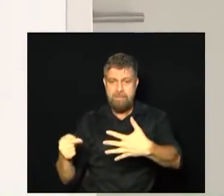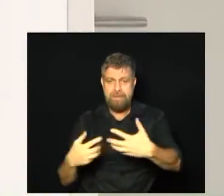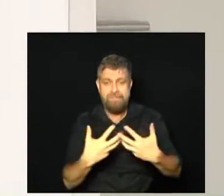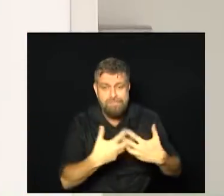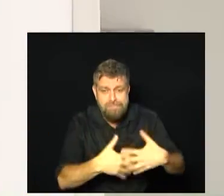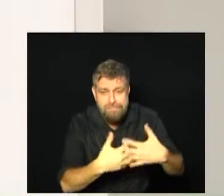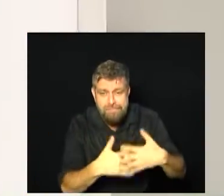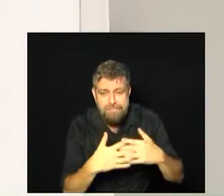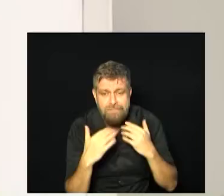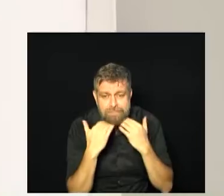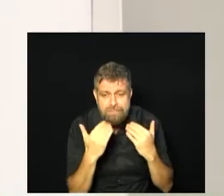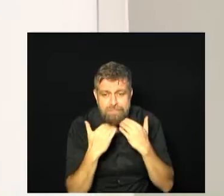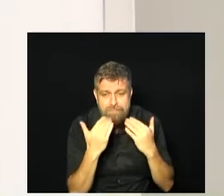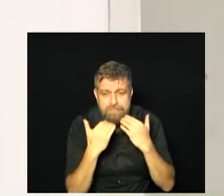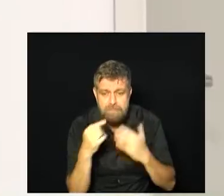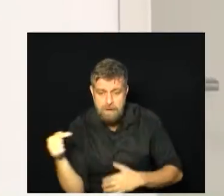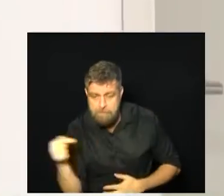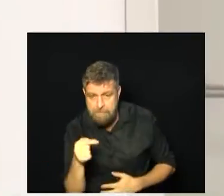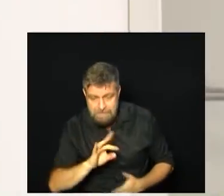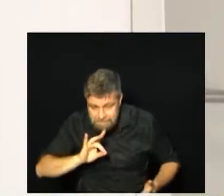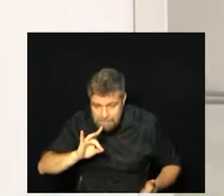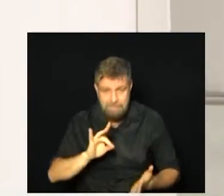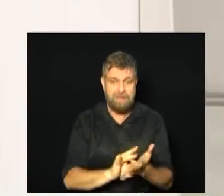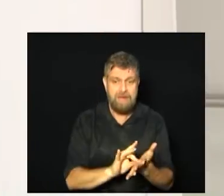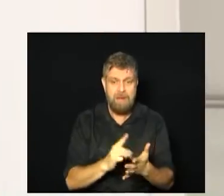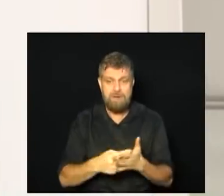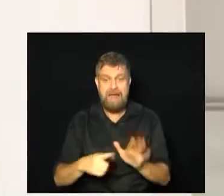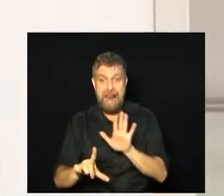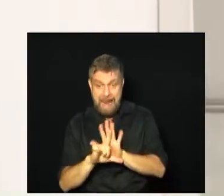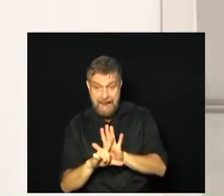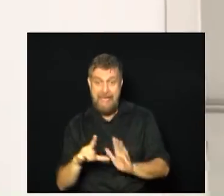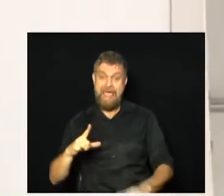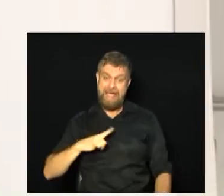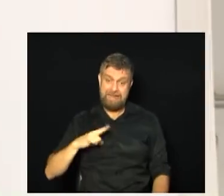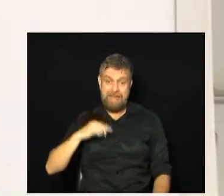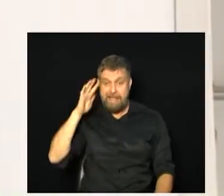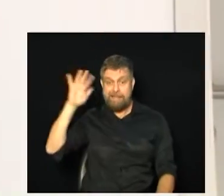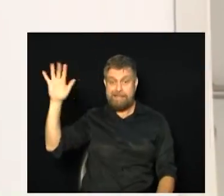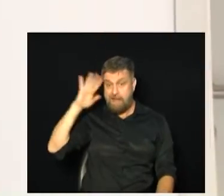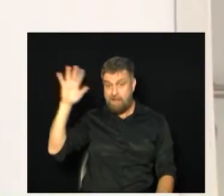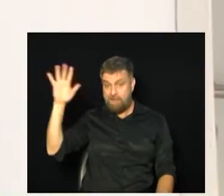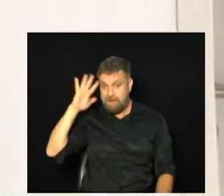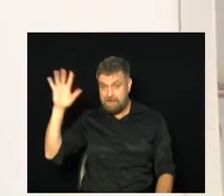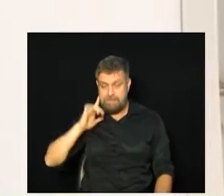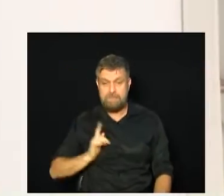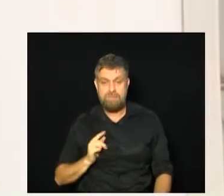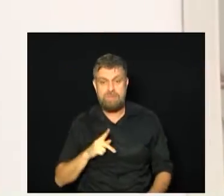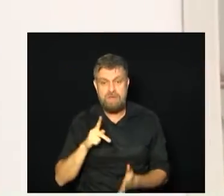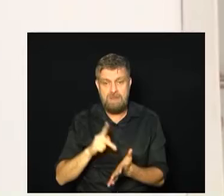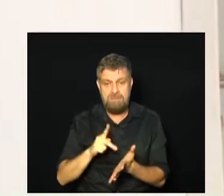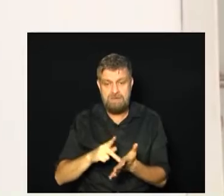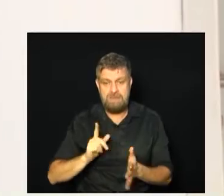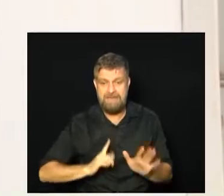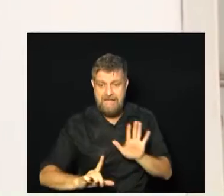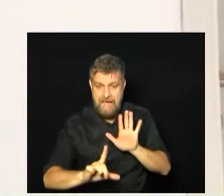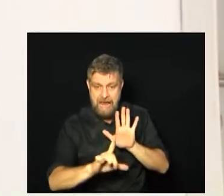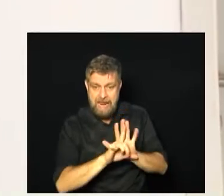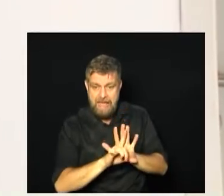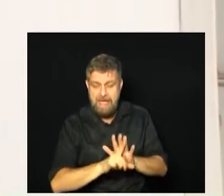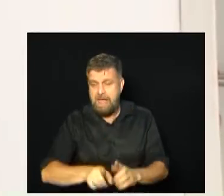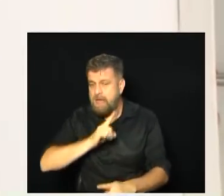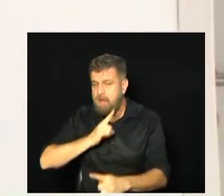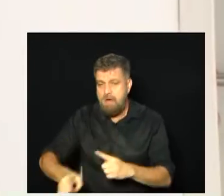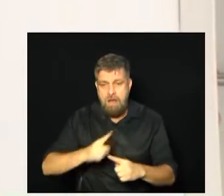né? A implantação efetiva dessas leis, porque leis nós temos. Nós temos, na verdade, leis que